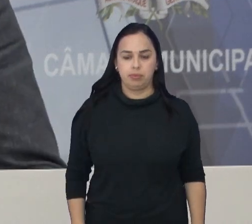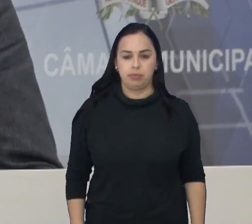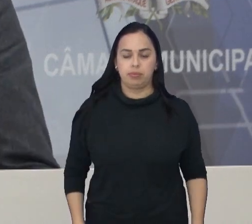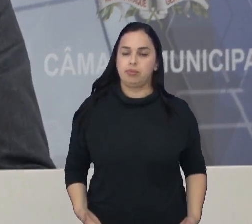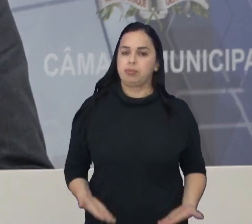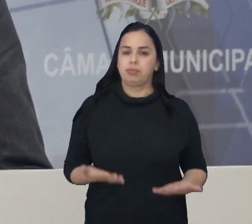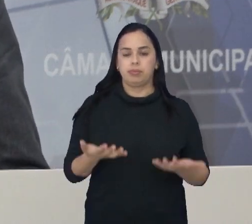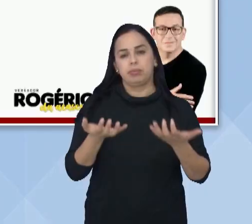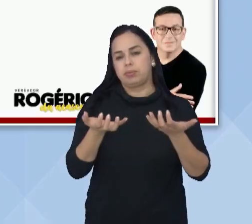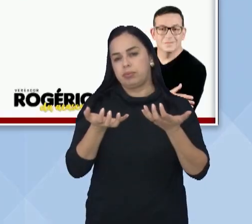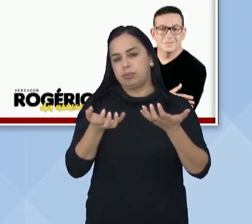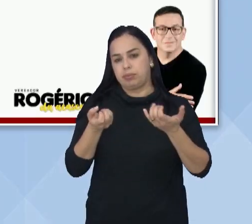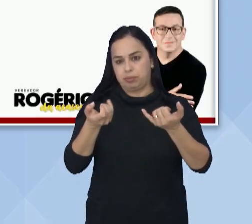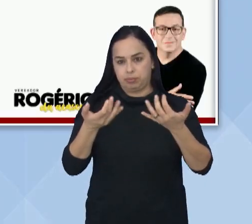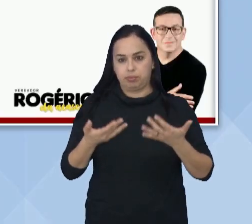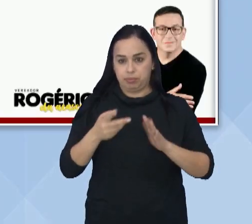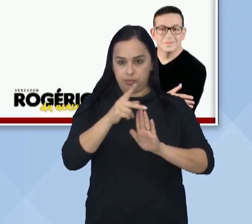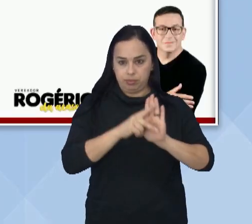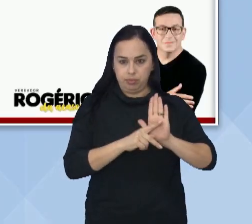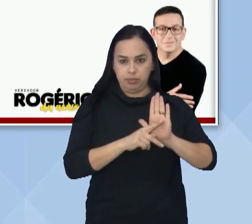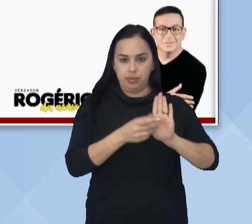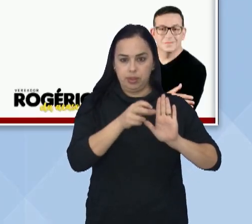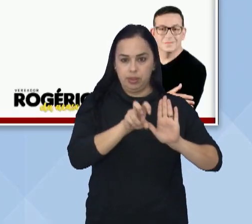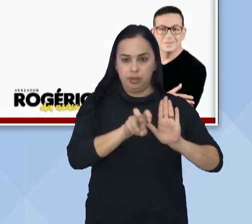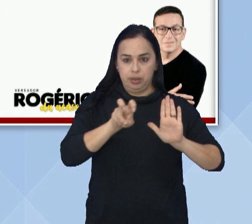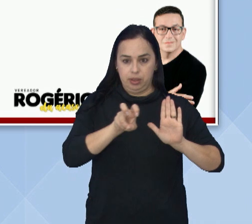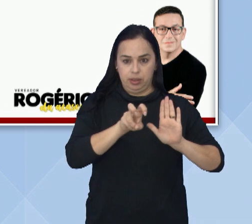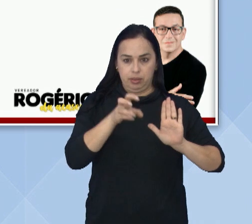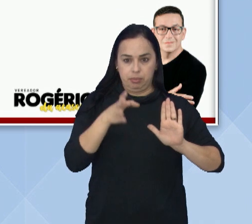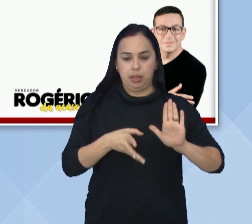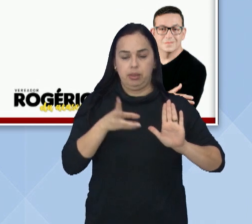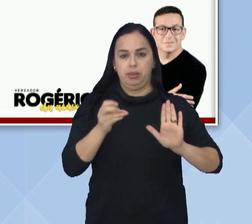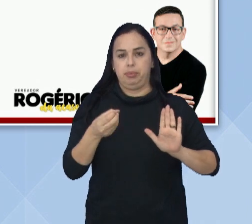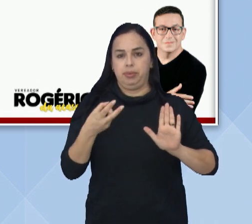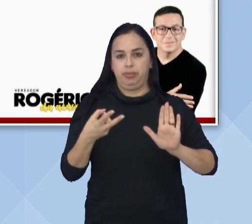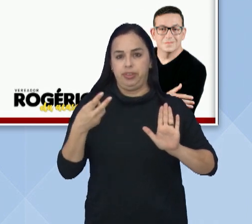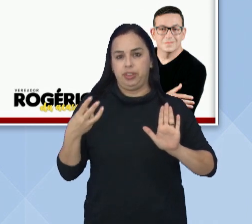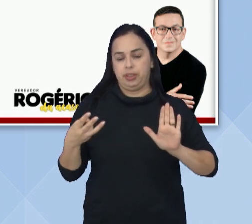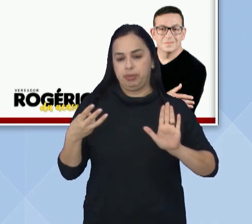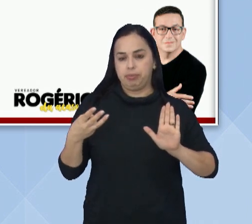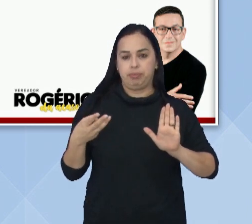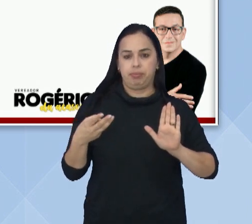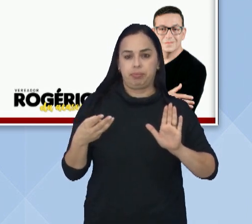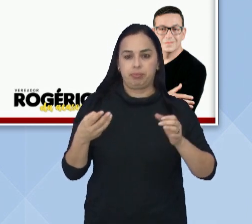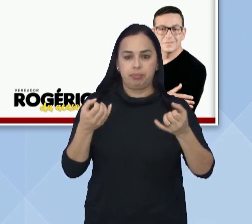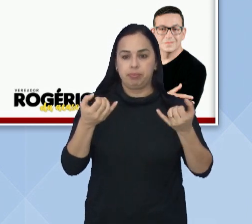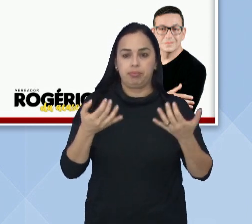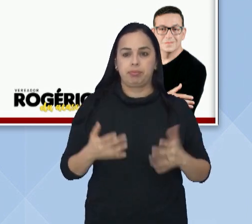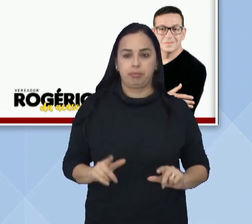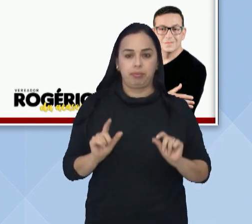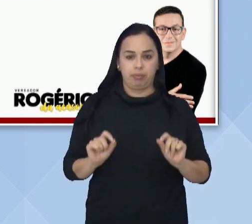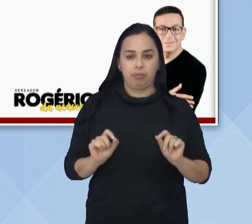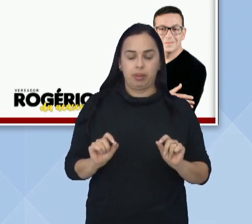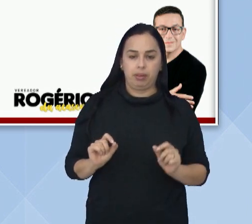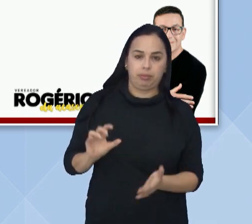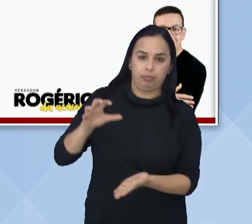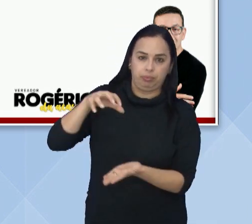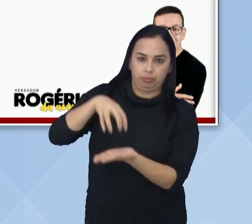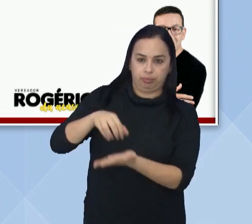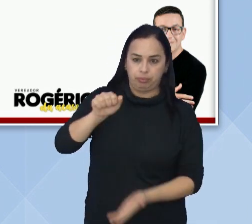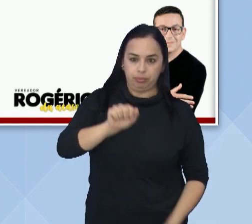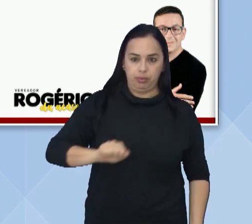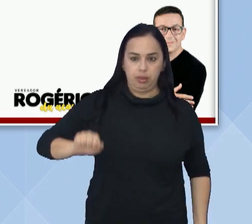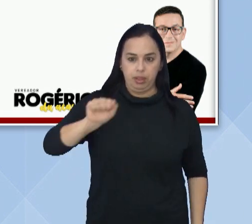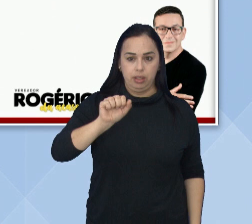Eu queria aqui falar sobre o projeto de lei número 55/2023, que declara de utilidade pública municipal a